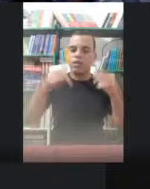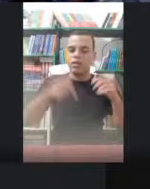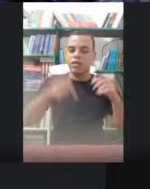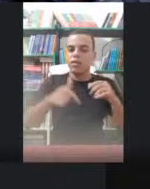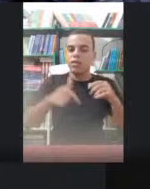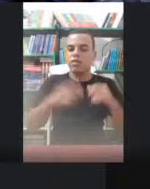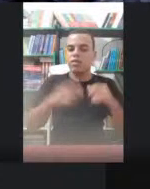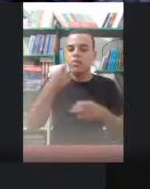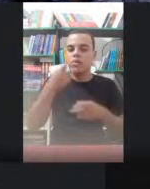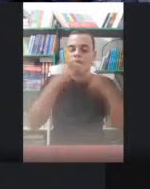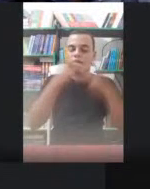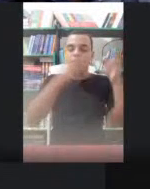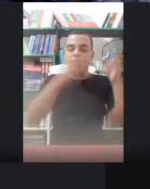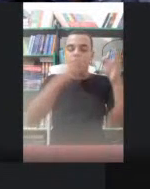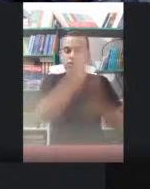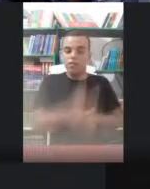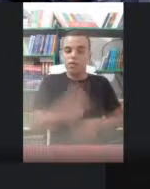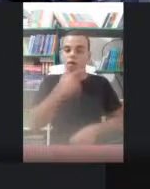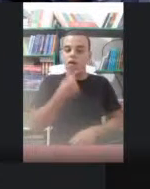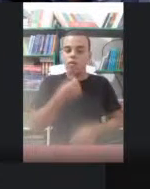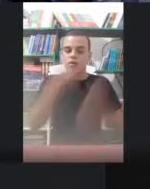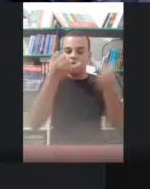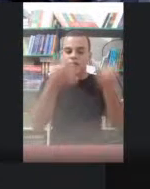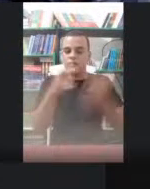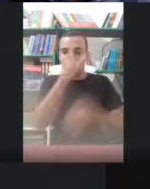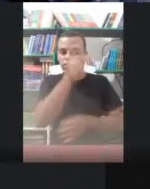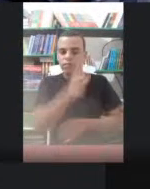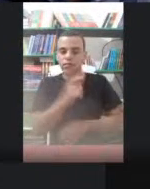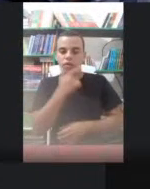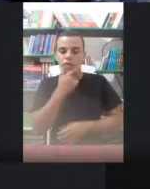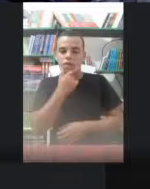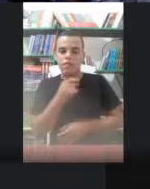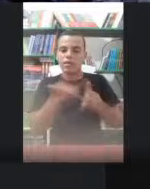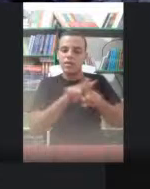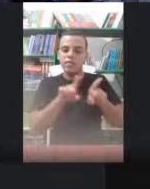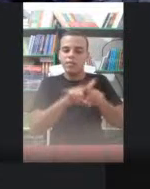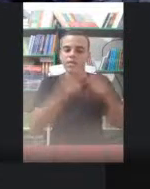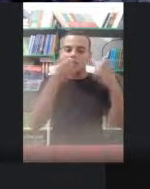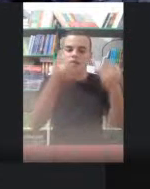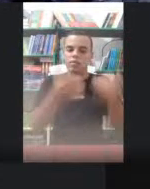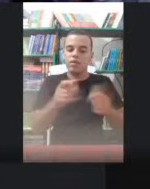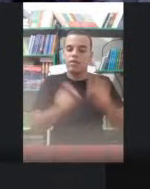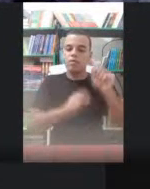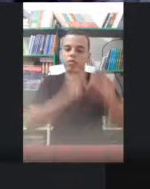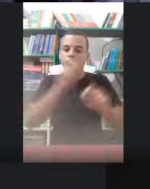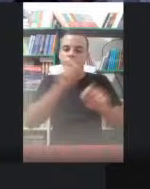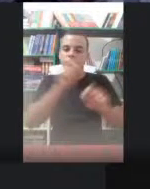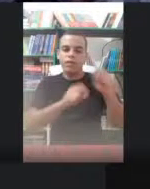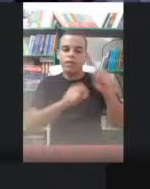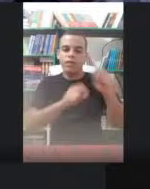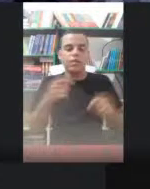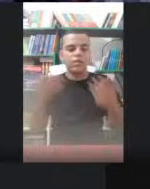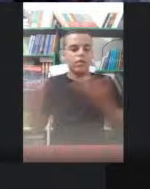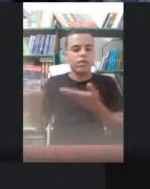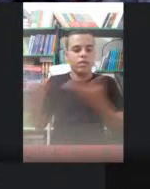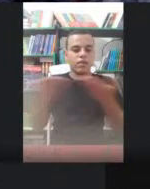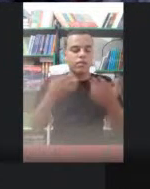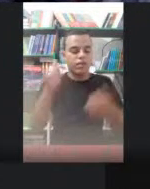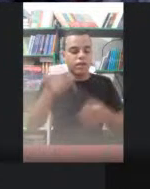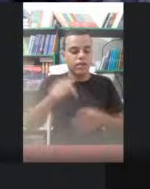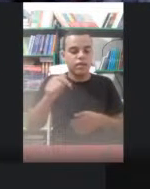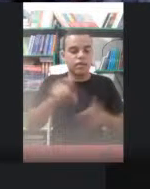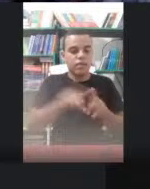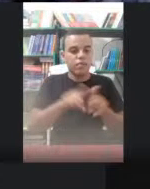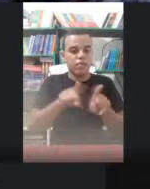de homens, da questão de gênero, a gente também abarca na nossa fala e na nossa perspectiva de controle das ISTs as